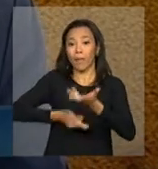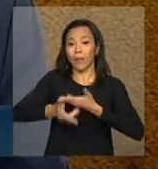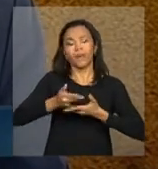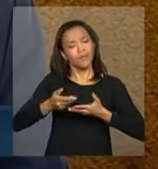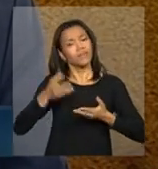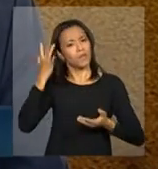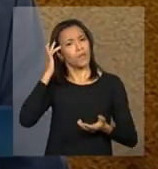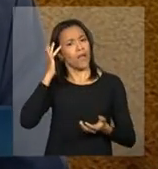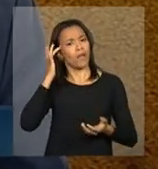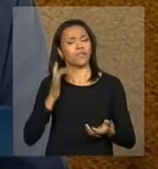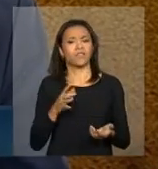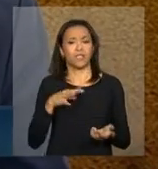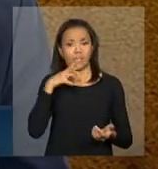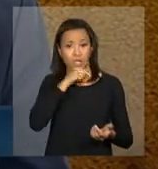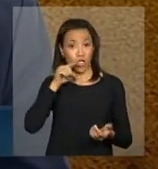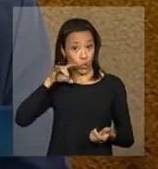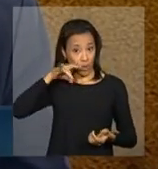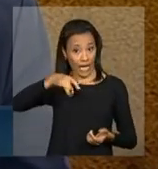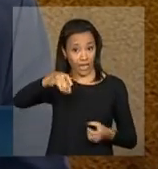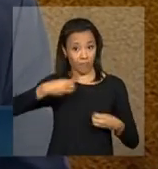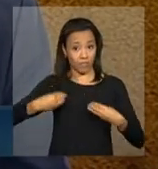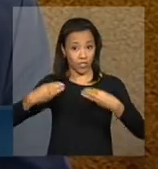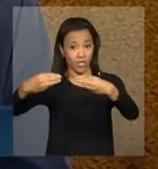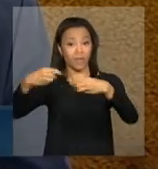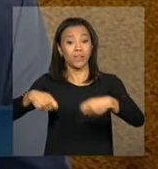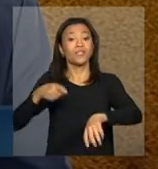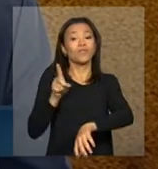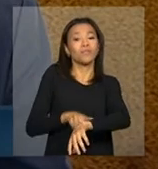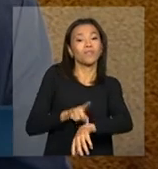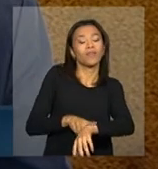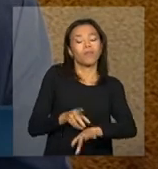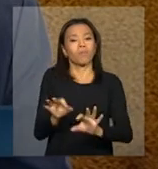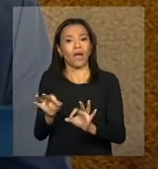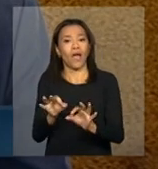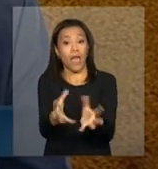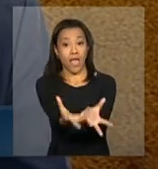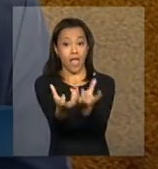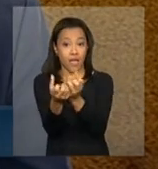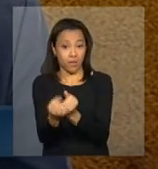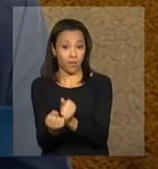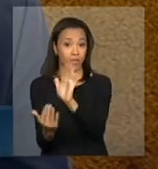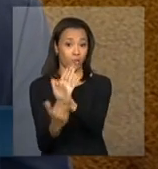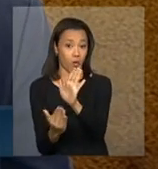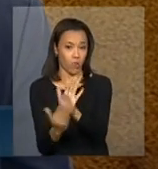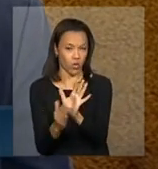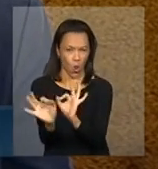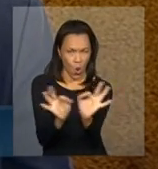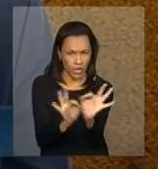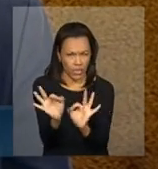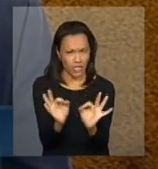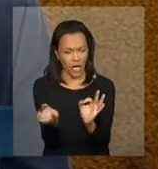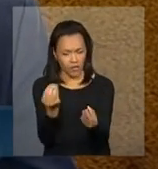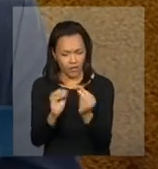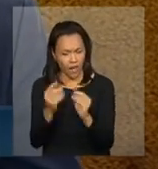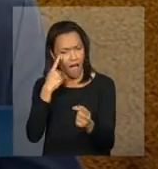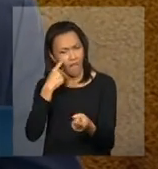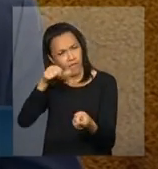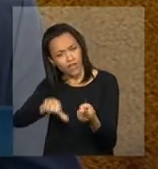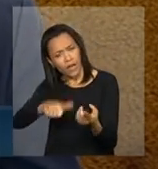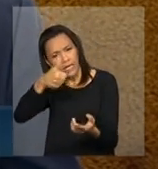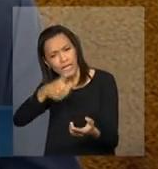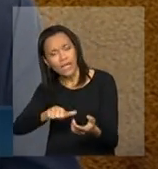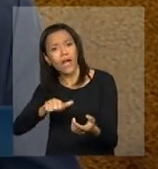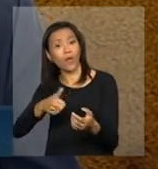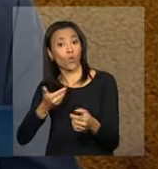seja razoável que os ministérios precisem de um tempo para receber essas propostas de uma forma sistematizada, analisar isso junto com